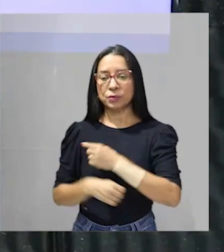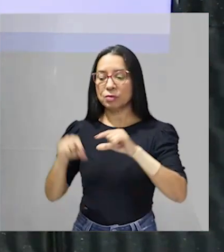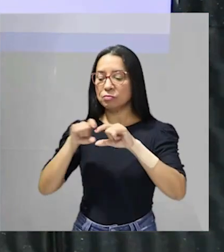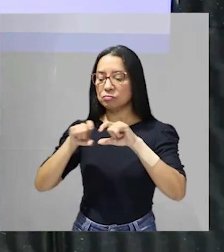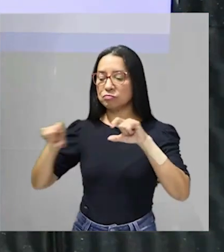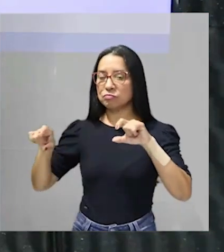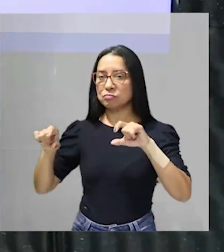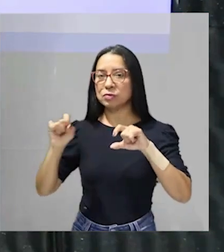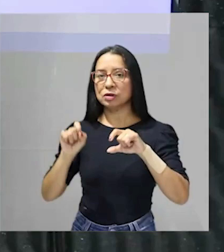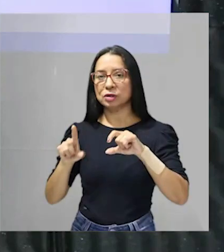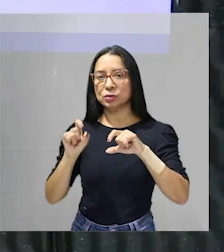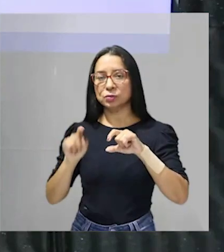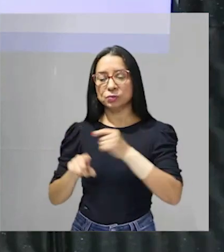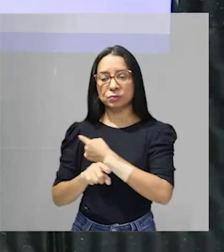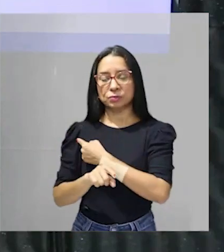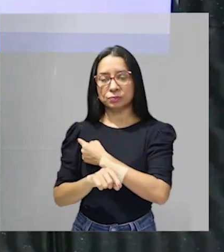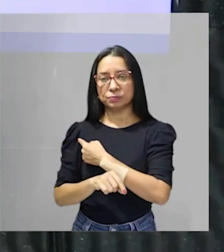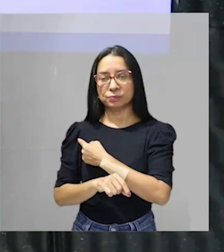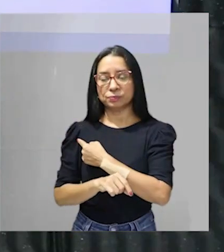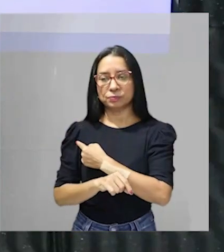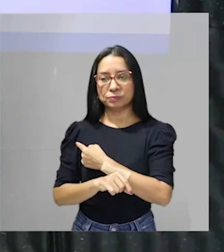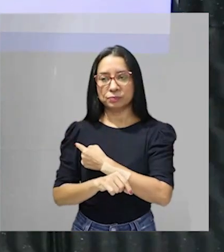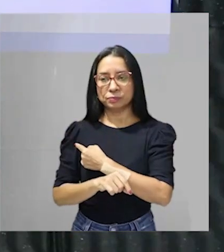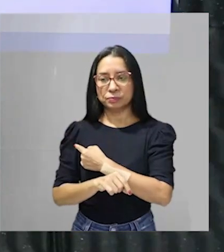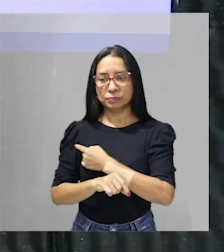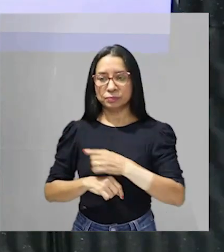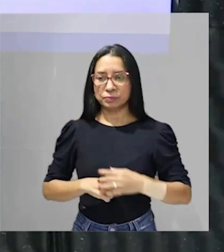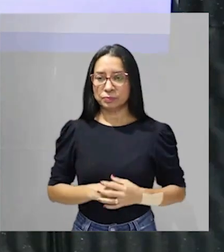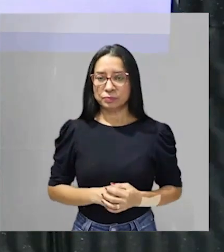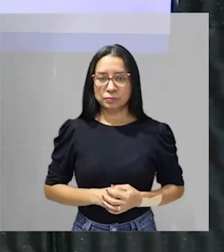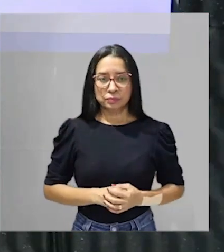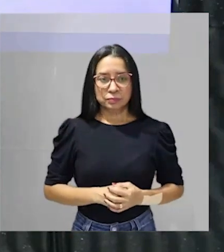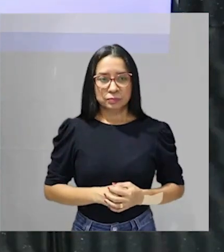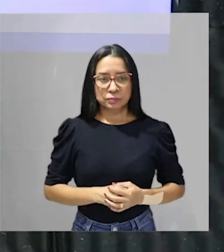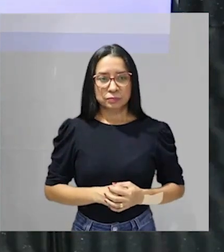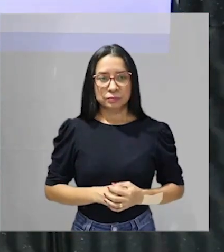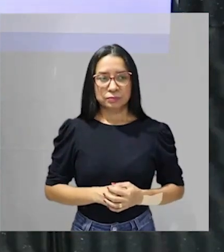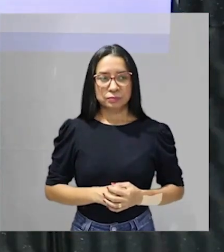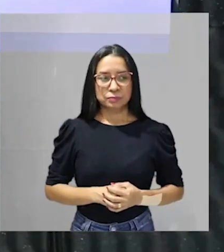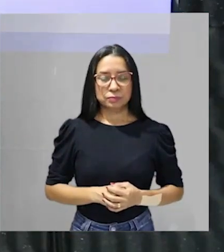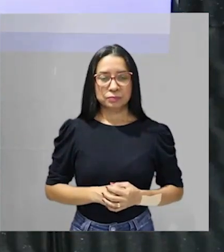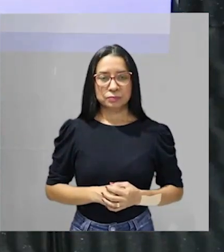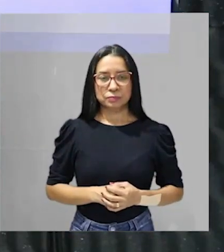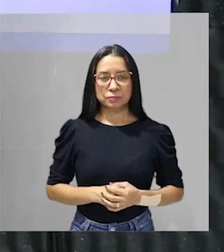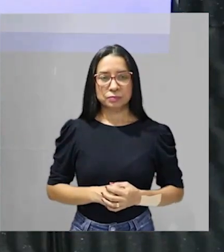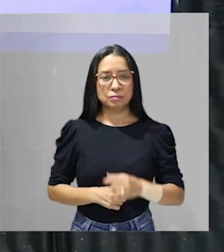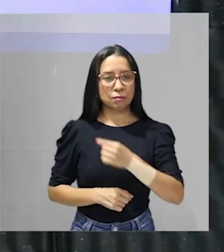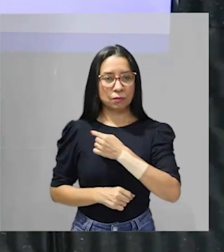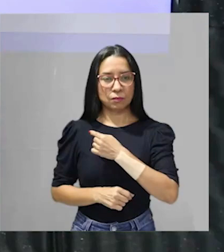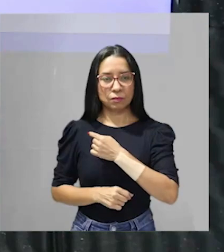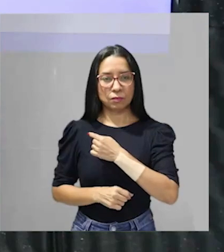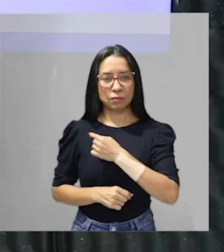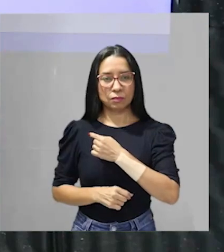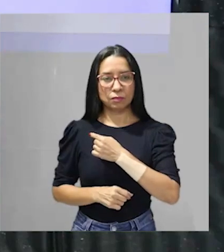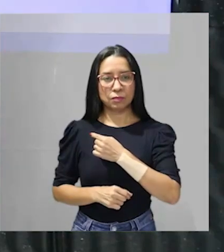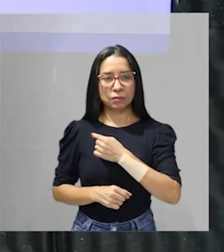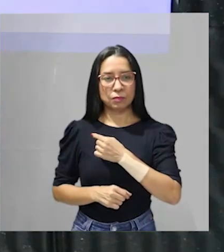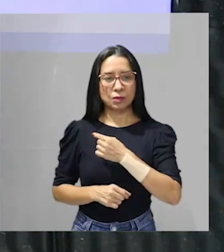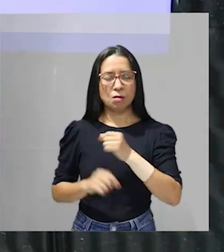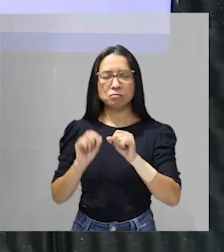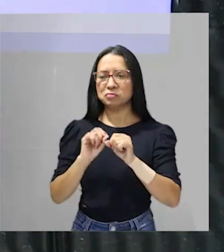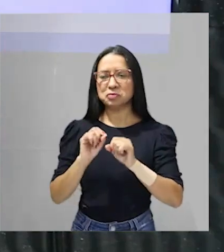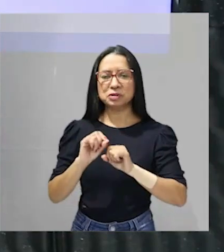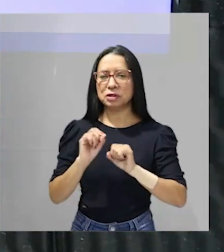marcante de quem dos jogos função dos jogos tem como principal função